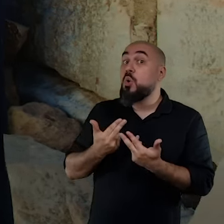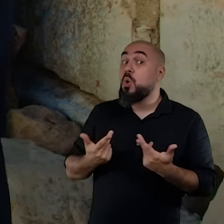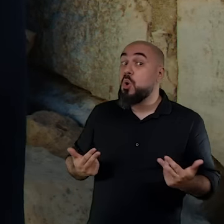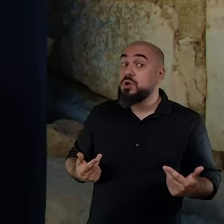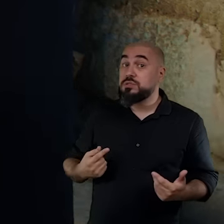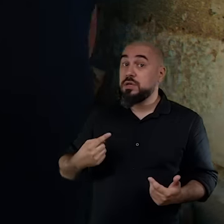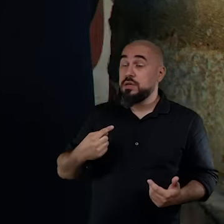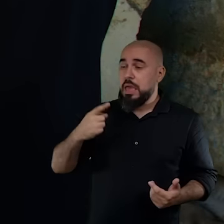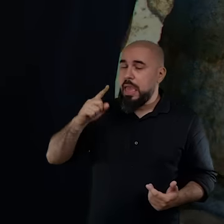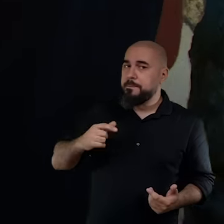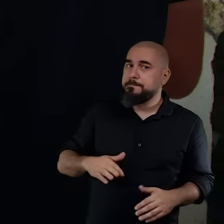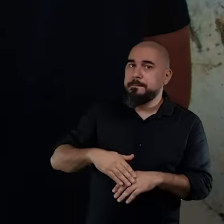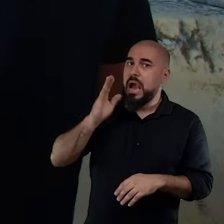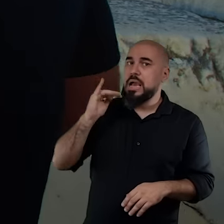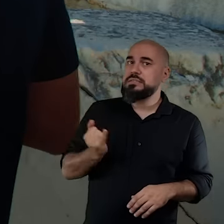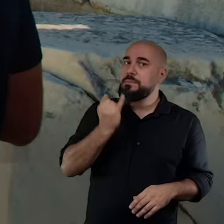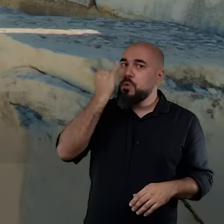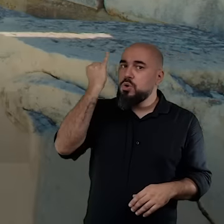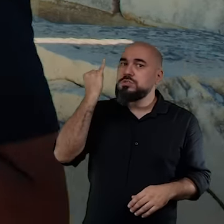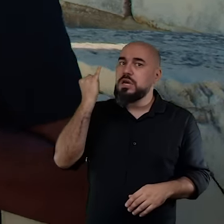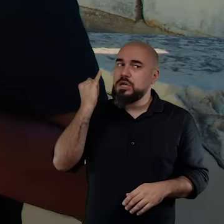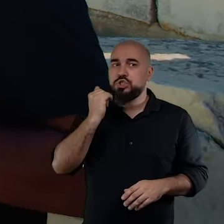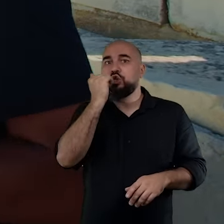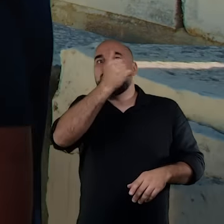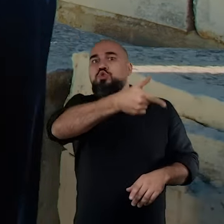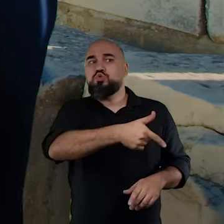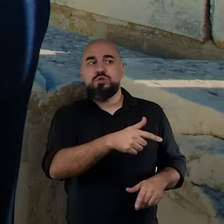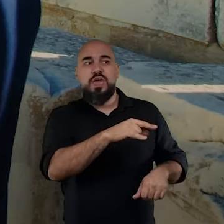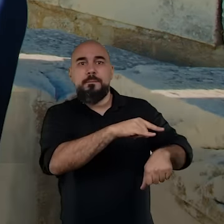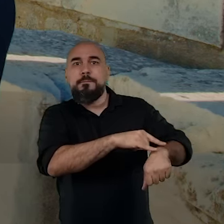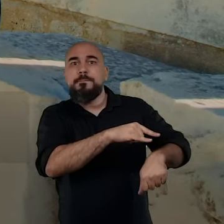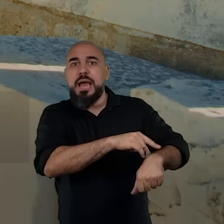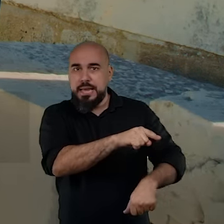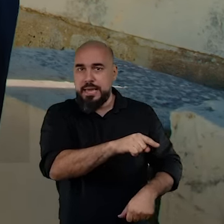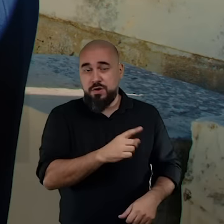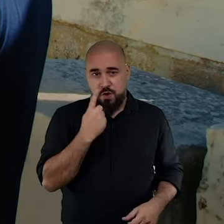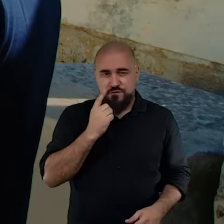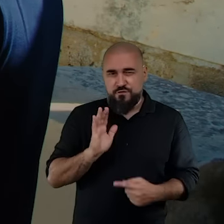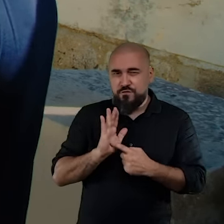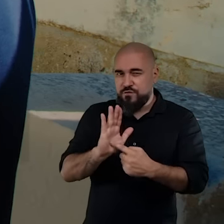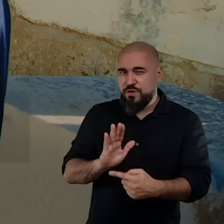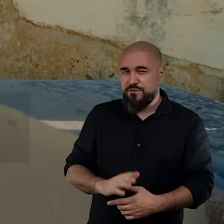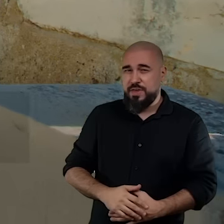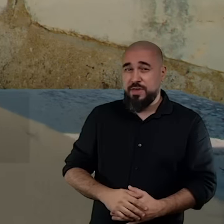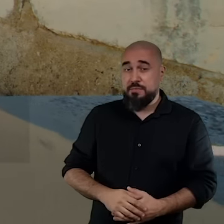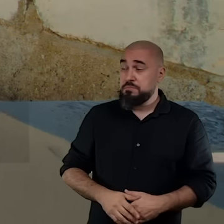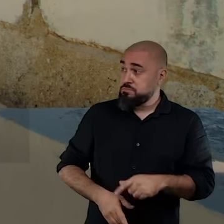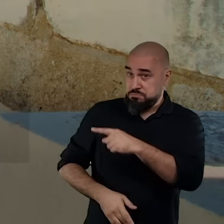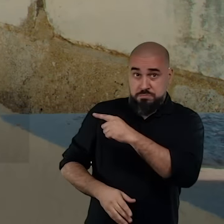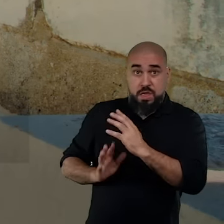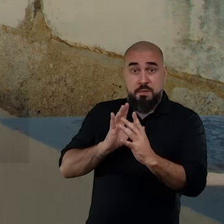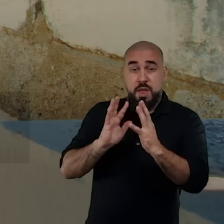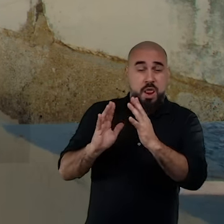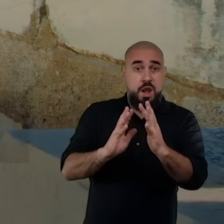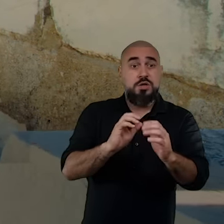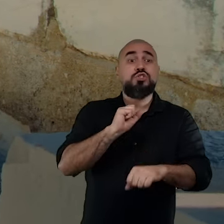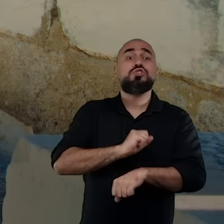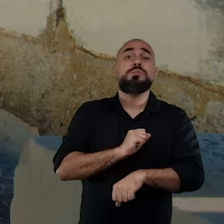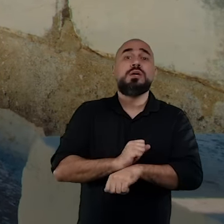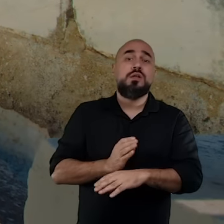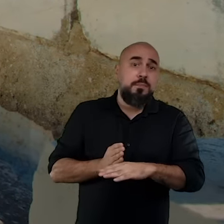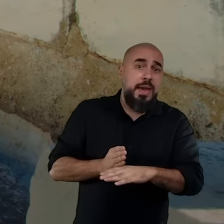mim, é mais importante de mostrar ainda do que a latrina. E ele está logo ali à frente. Esse povo que está esperando aqui é